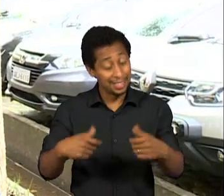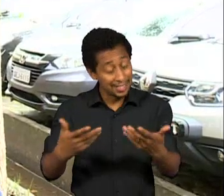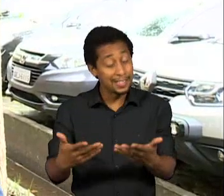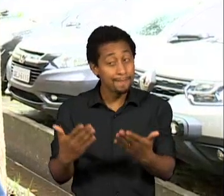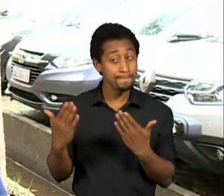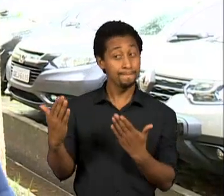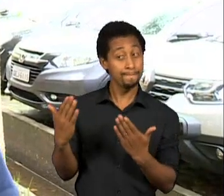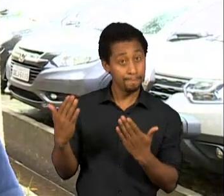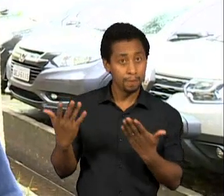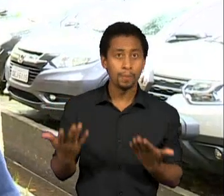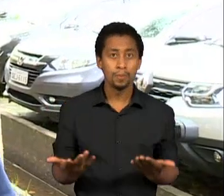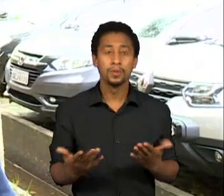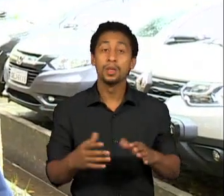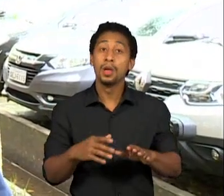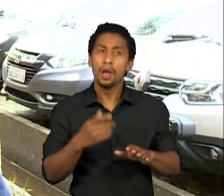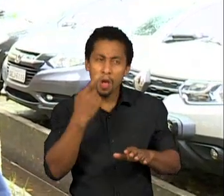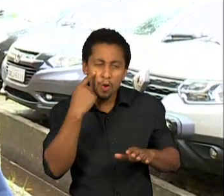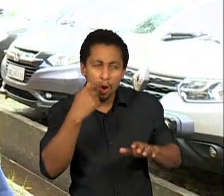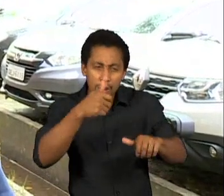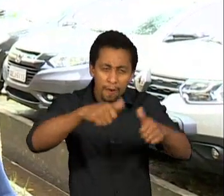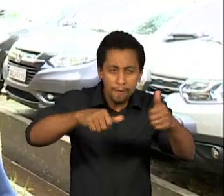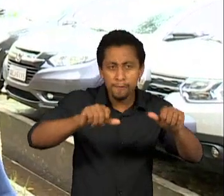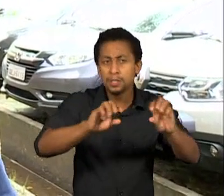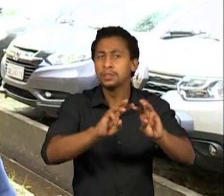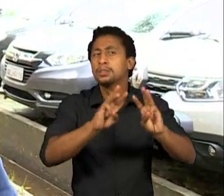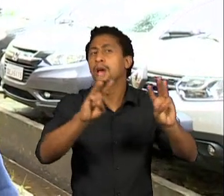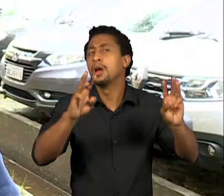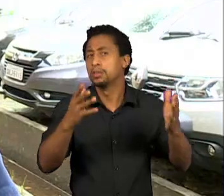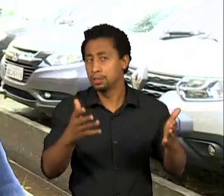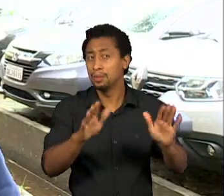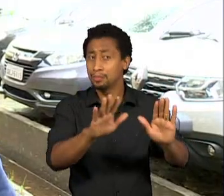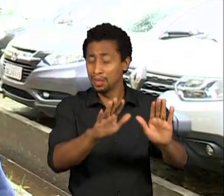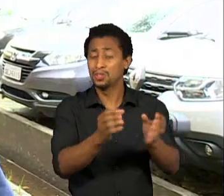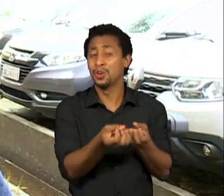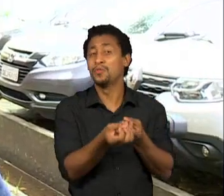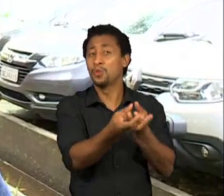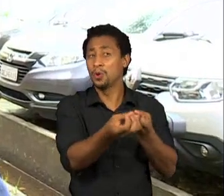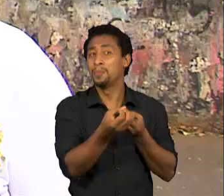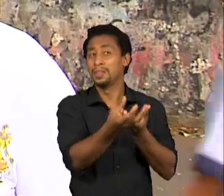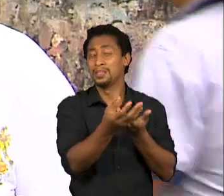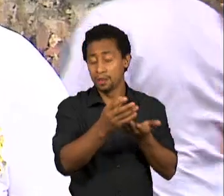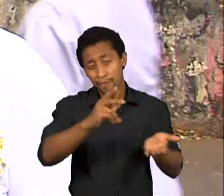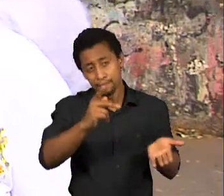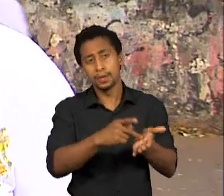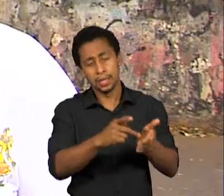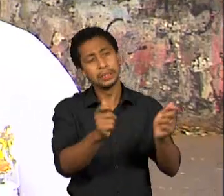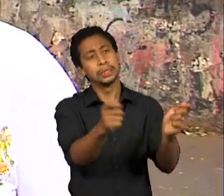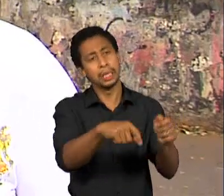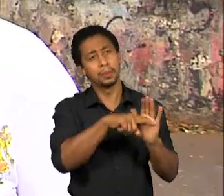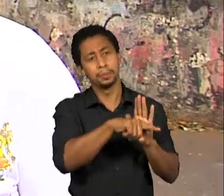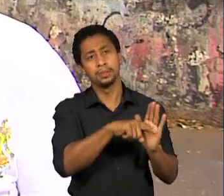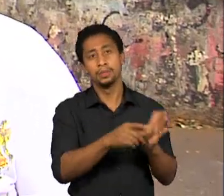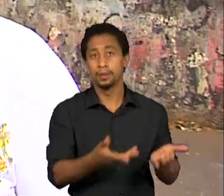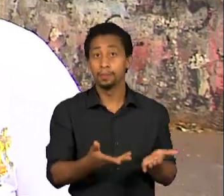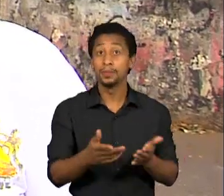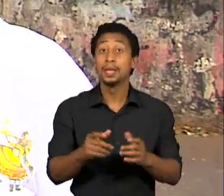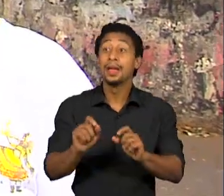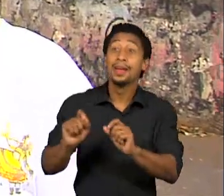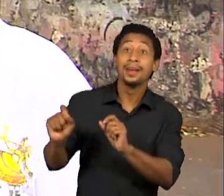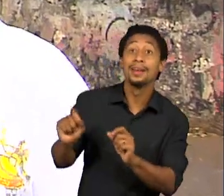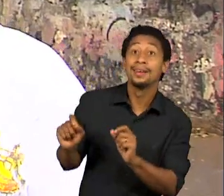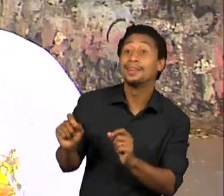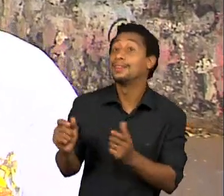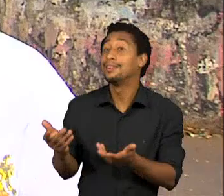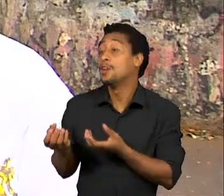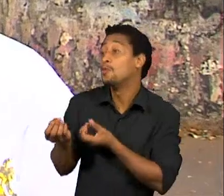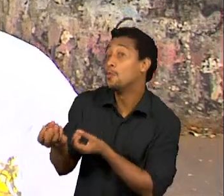notícia ela é dada em vários sites, a chance dessa notícia ser verdadeira é bem maior. Quem está dando muito é porque não está dando nada e está